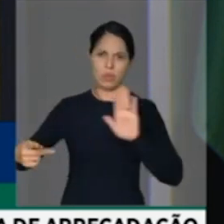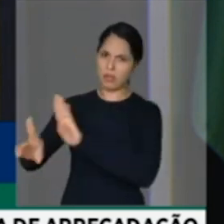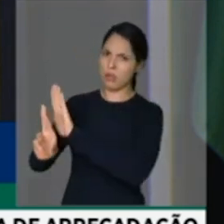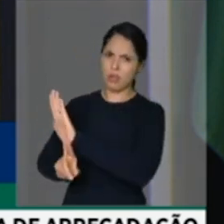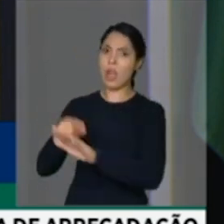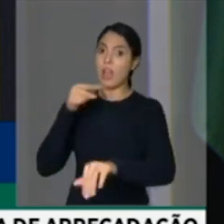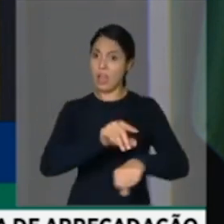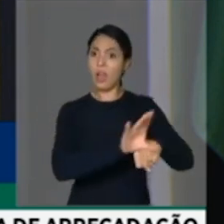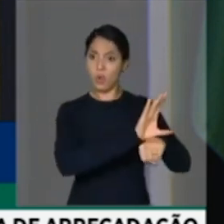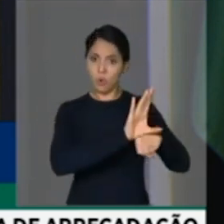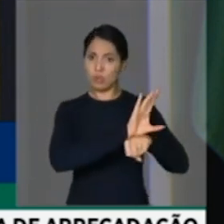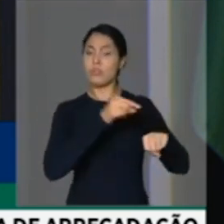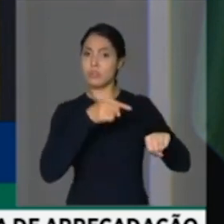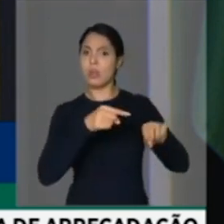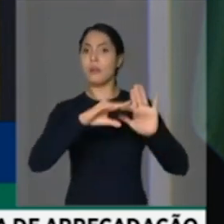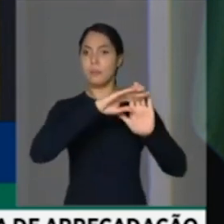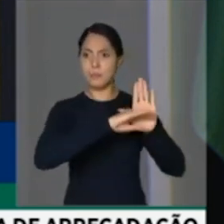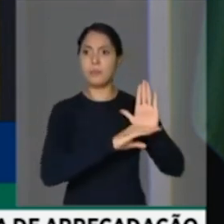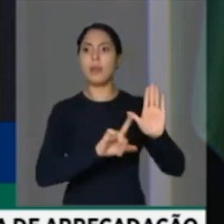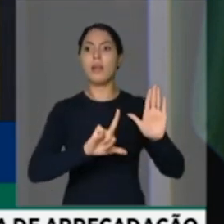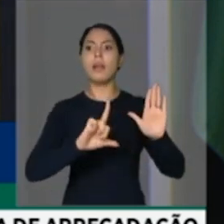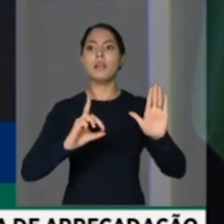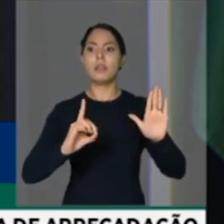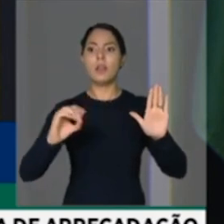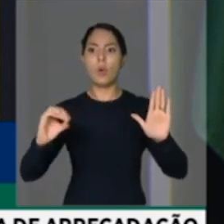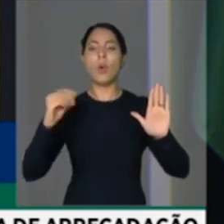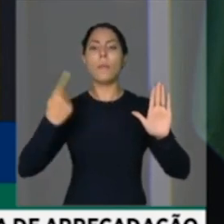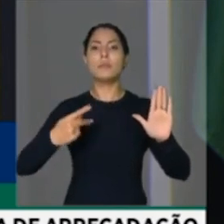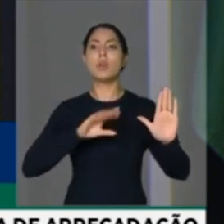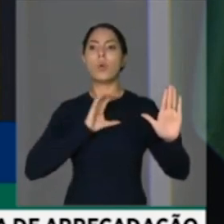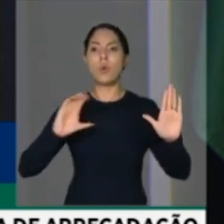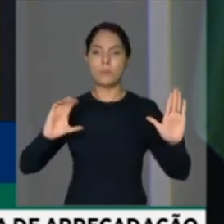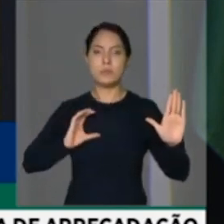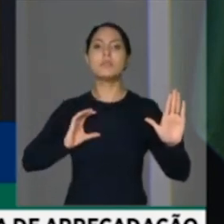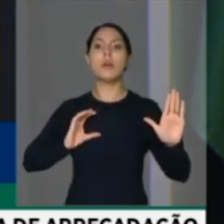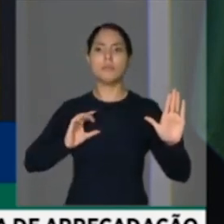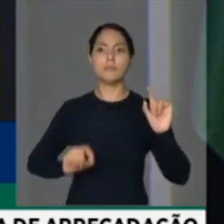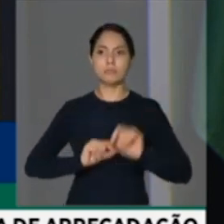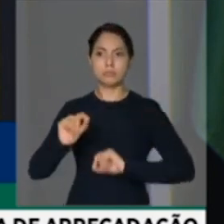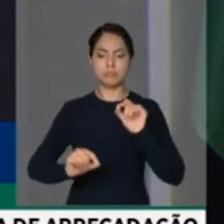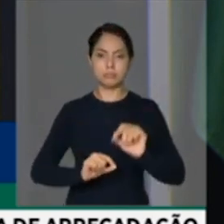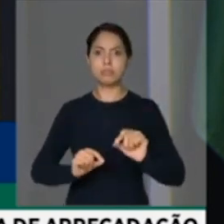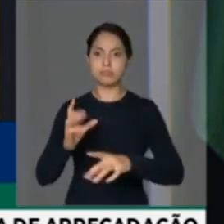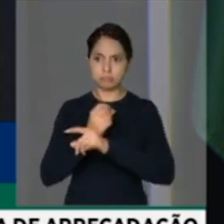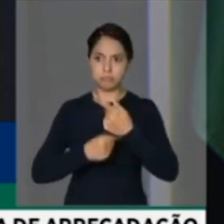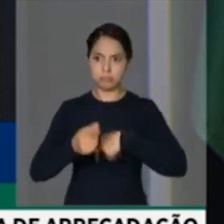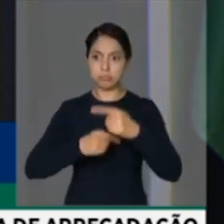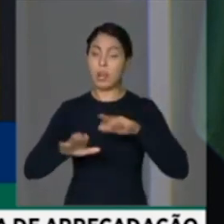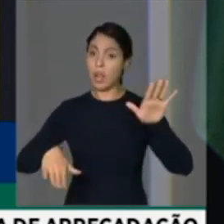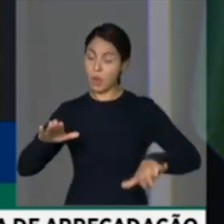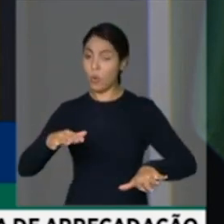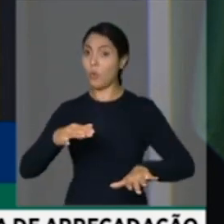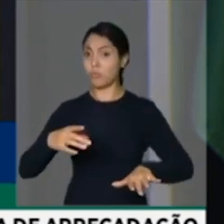a Constituição que define que a Lei de Diretrizes Orçamentárias deve passar pela Comissão Mista de Orçamento. Com certeza, algum deputado que tiver alguma